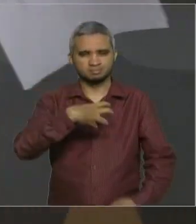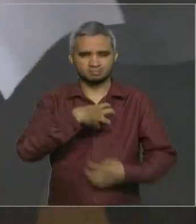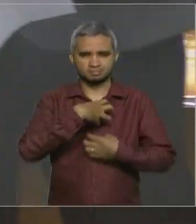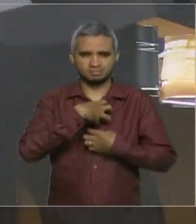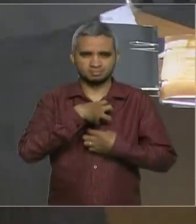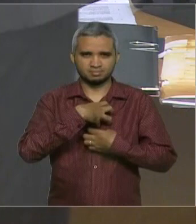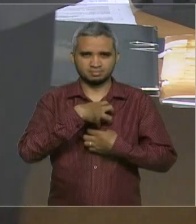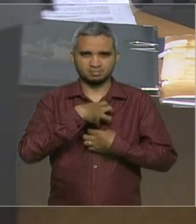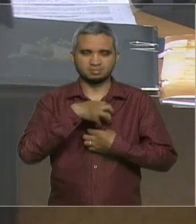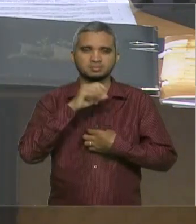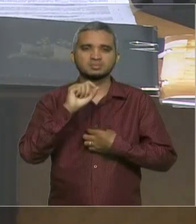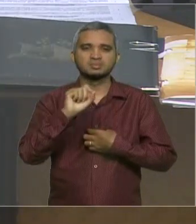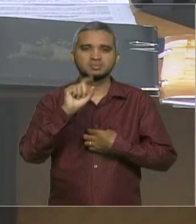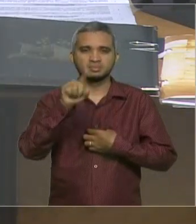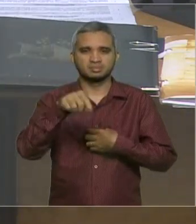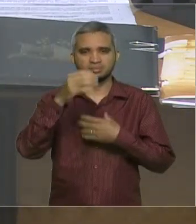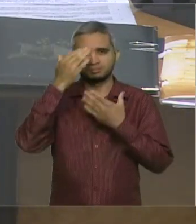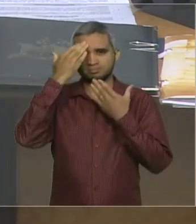da gratidão.